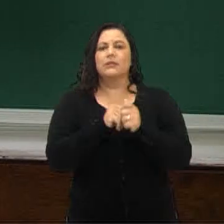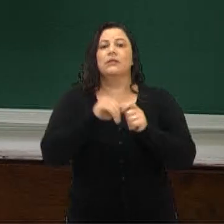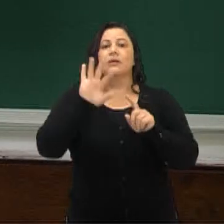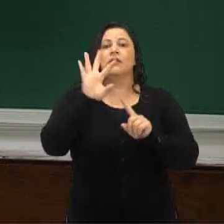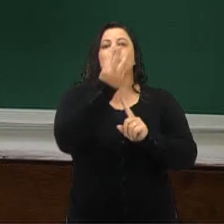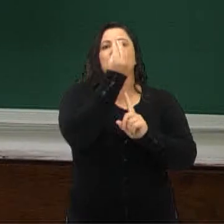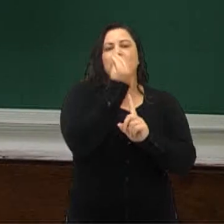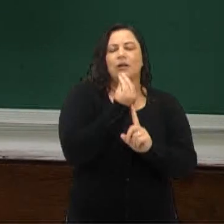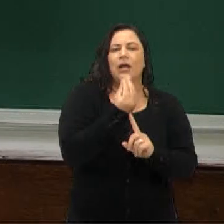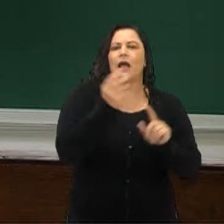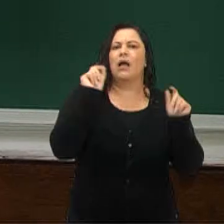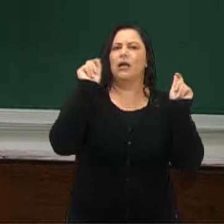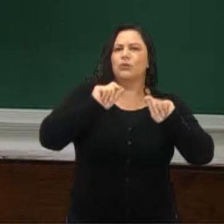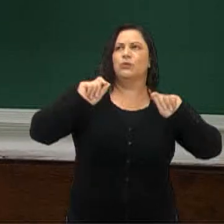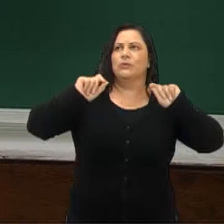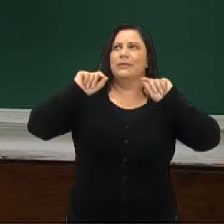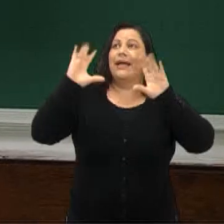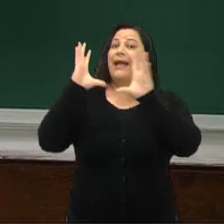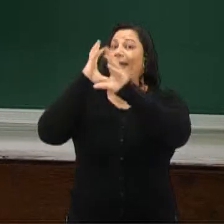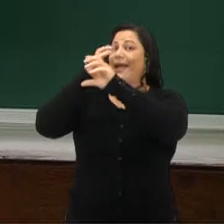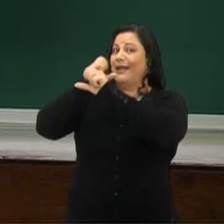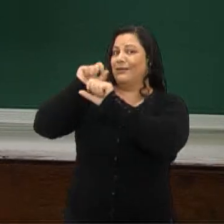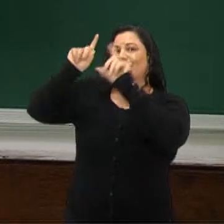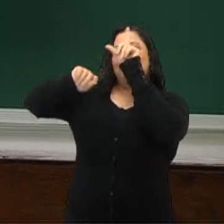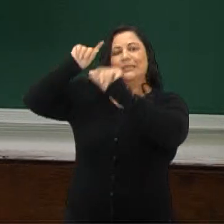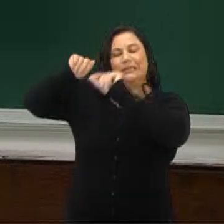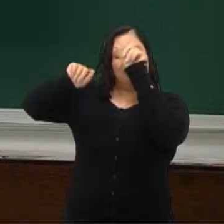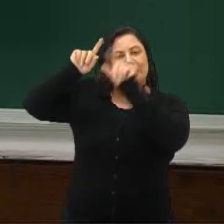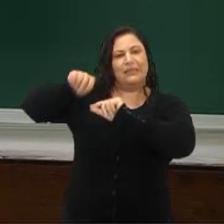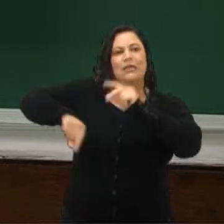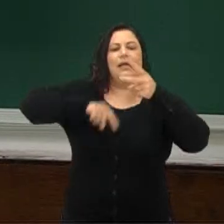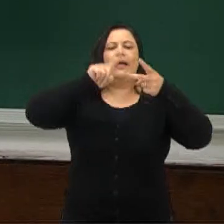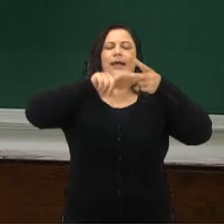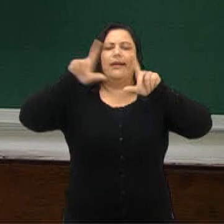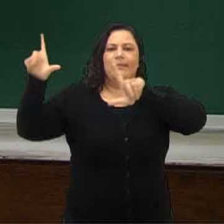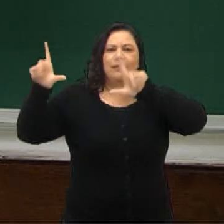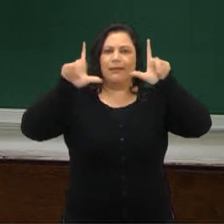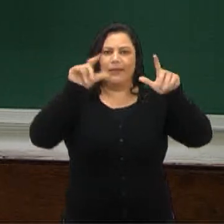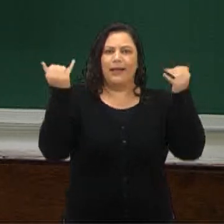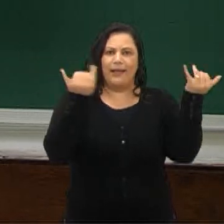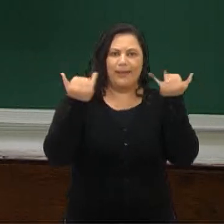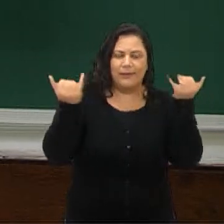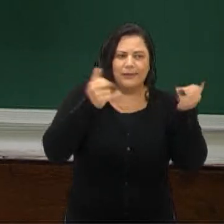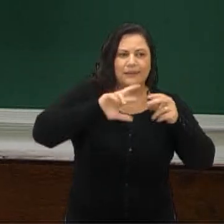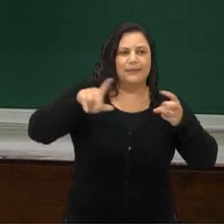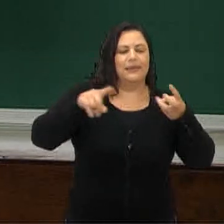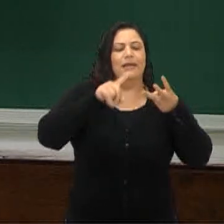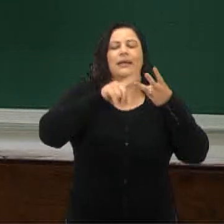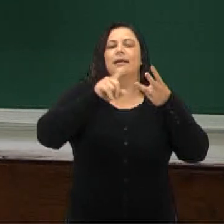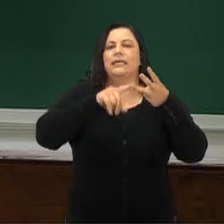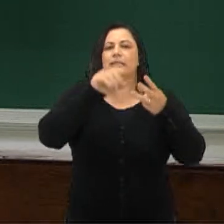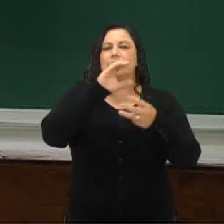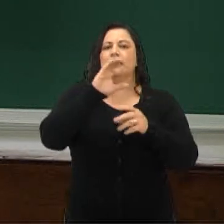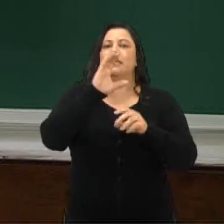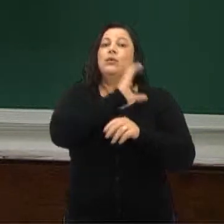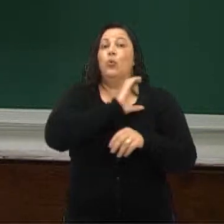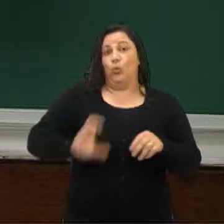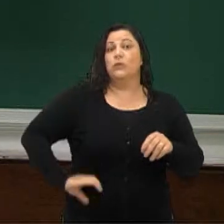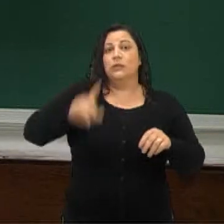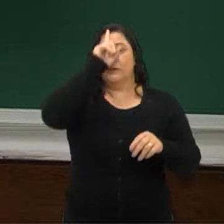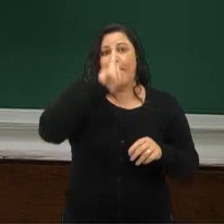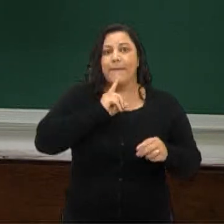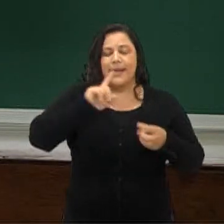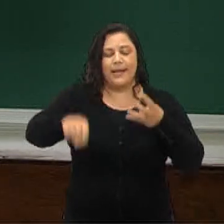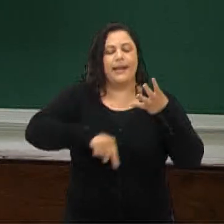que é A Noite Estrelada, do Van Gogh. A gente tem um cartaz do Lautrec, a gente tem o Cristo Amarelo, né, do Gauguin. A gente tem